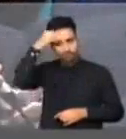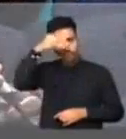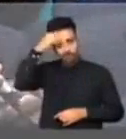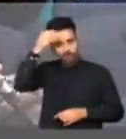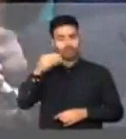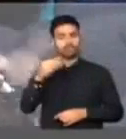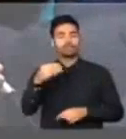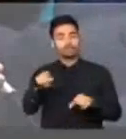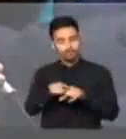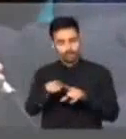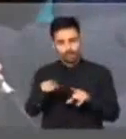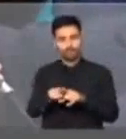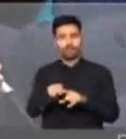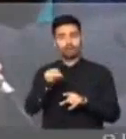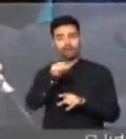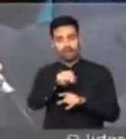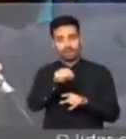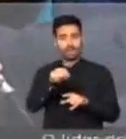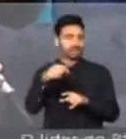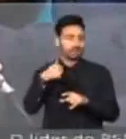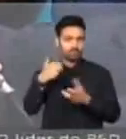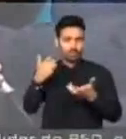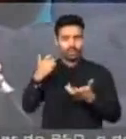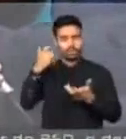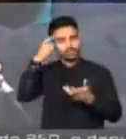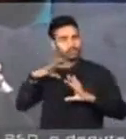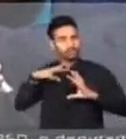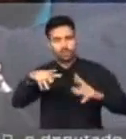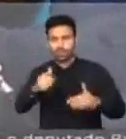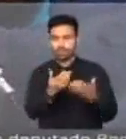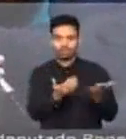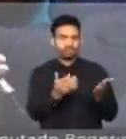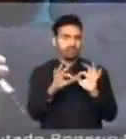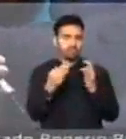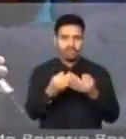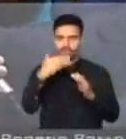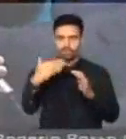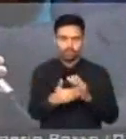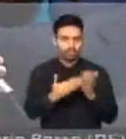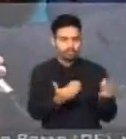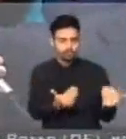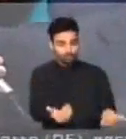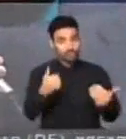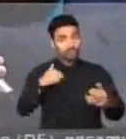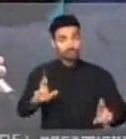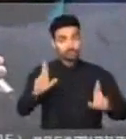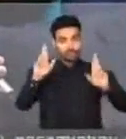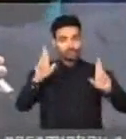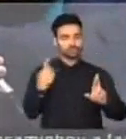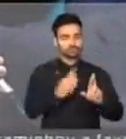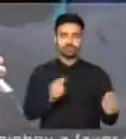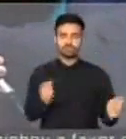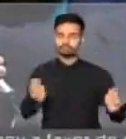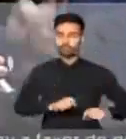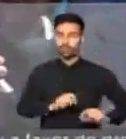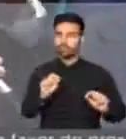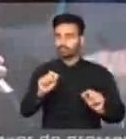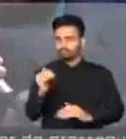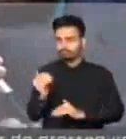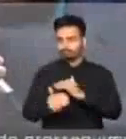que em nome dele, toda a minha família e todos os jovens desse país, na esperança que nós possamos